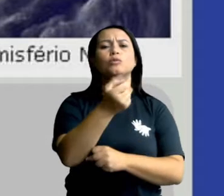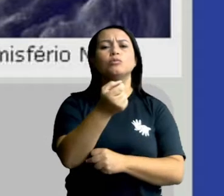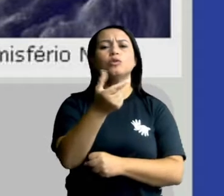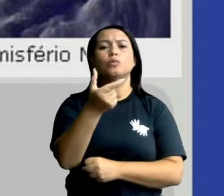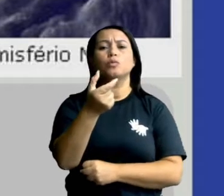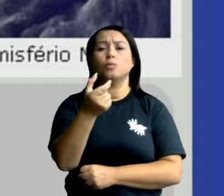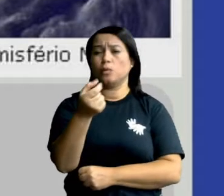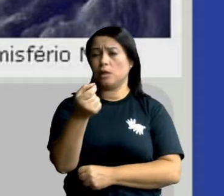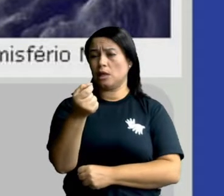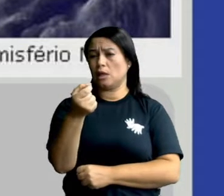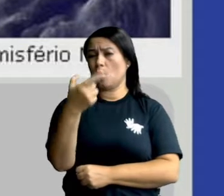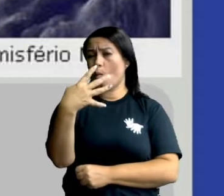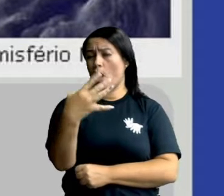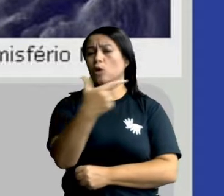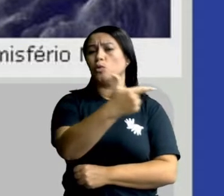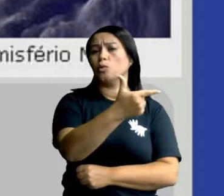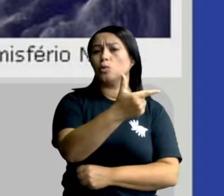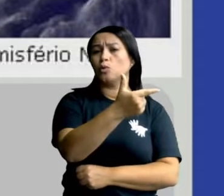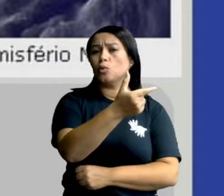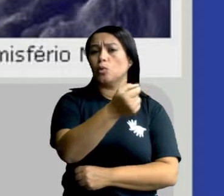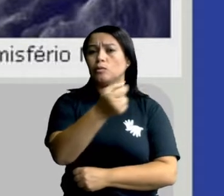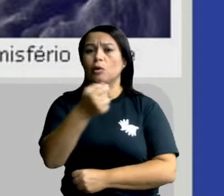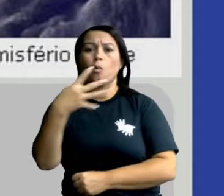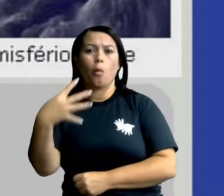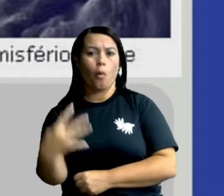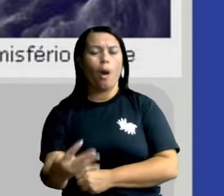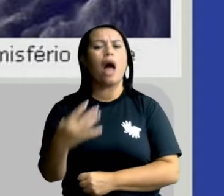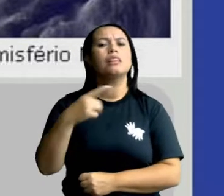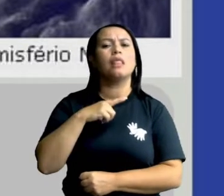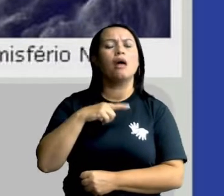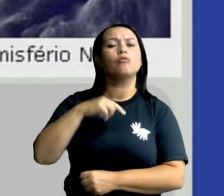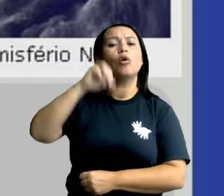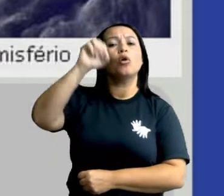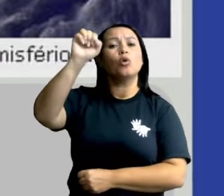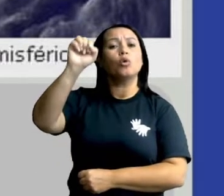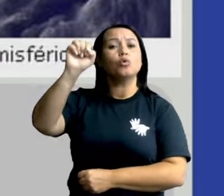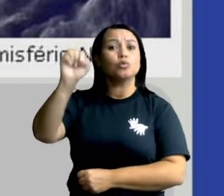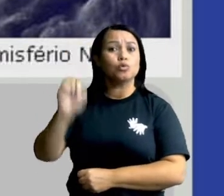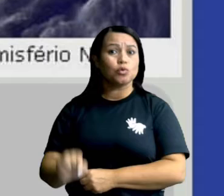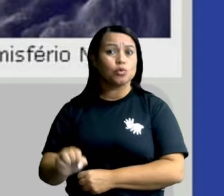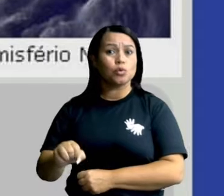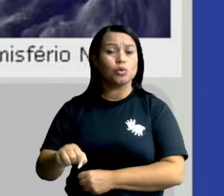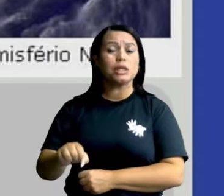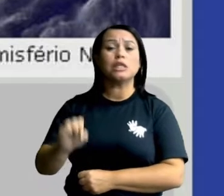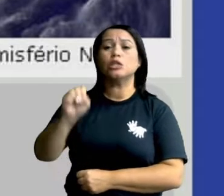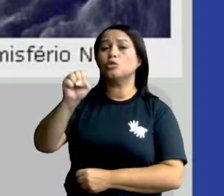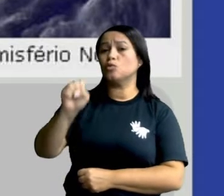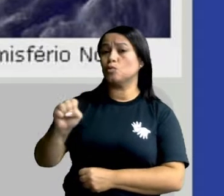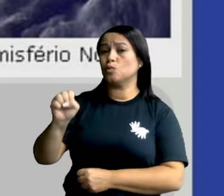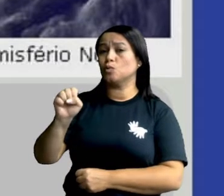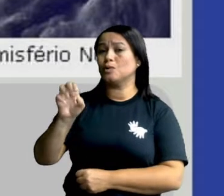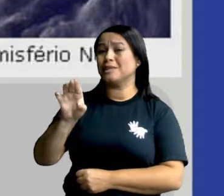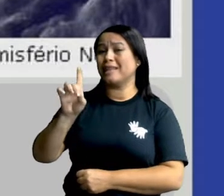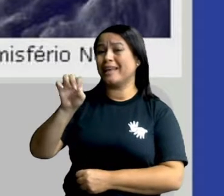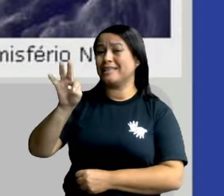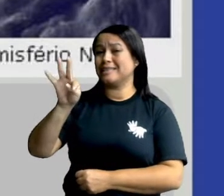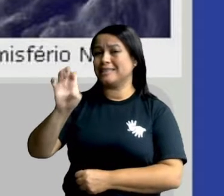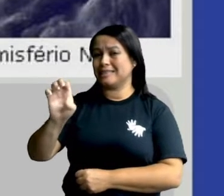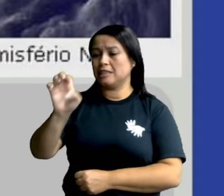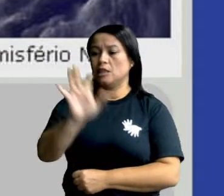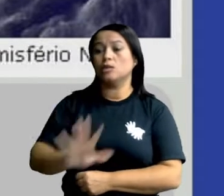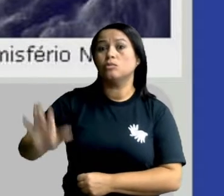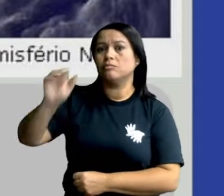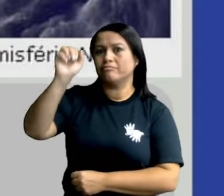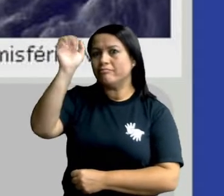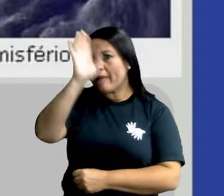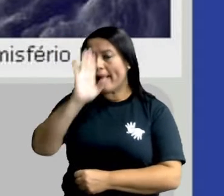atingiu, sobretudo, regiões sul e sudeste do país, tá? Sobretudo a região sul foi a mais atingida, né? Seria aí